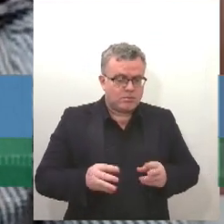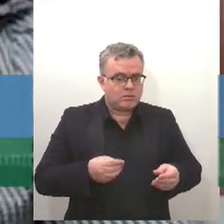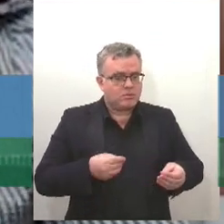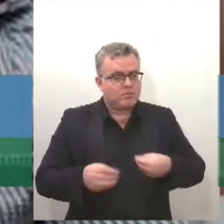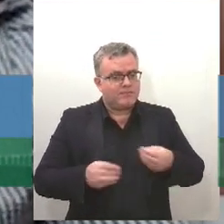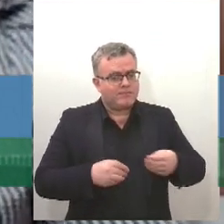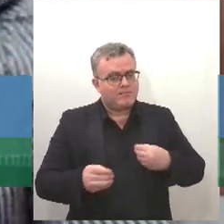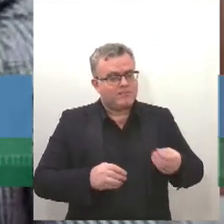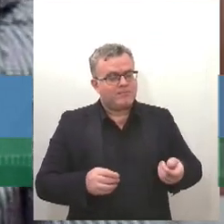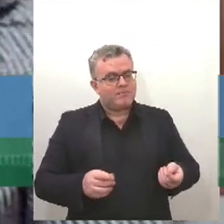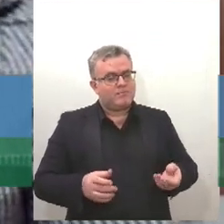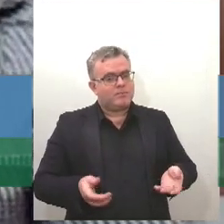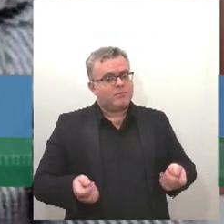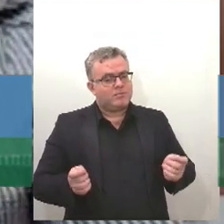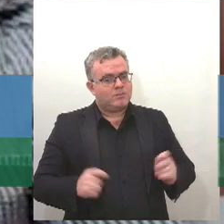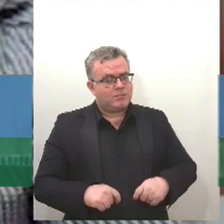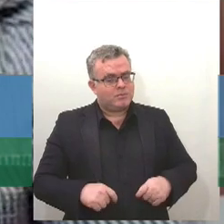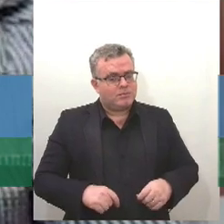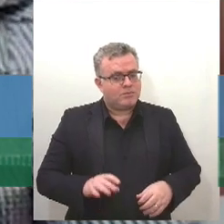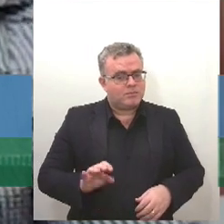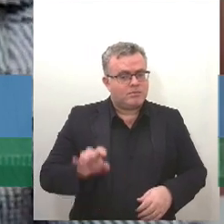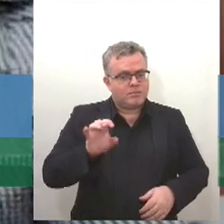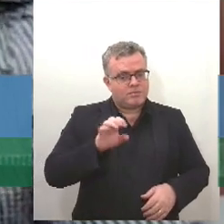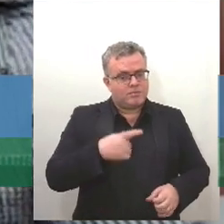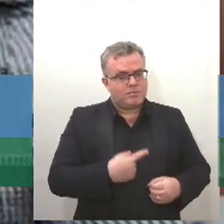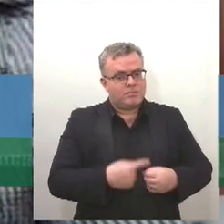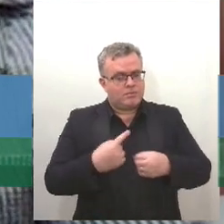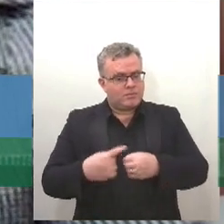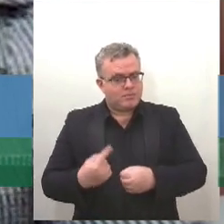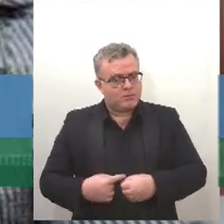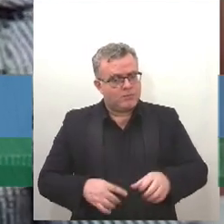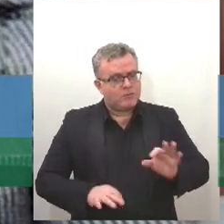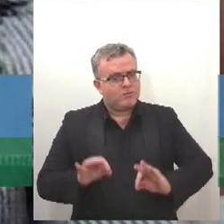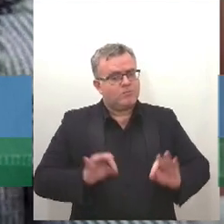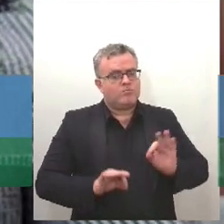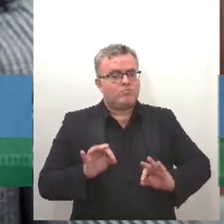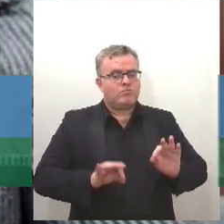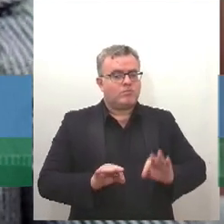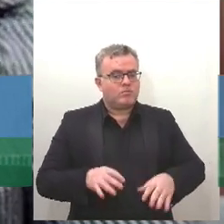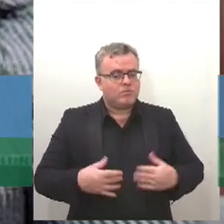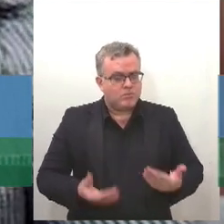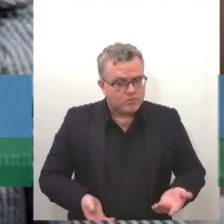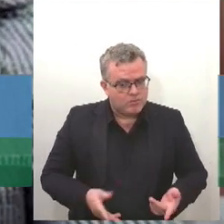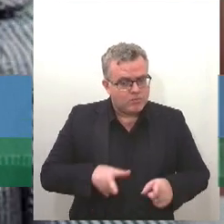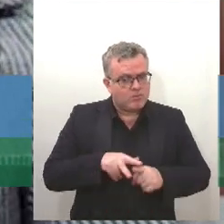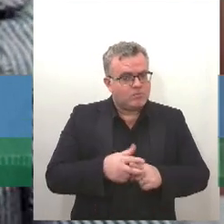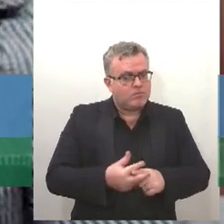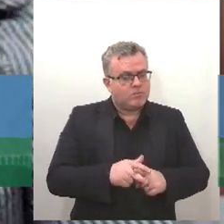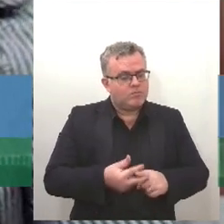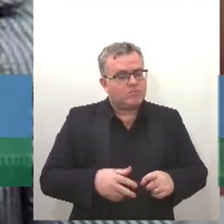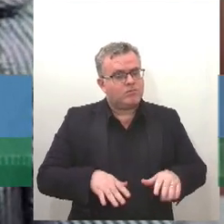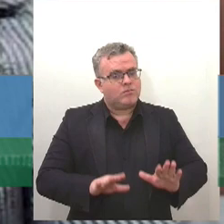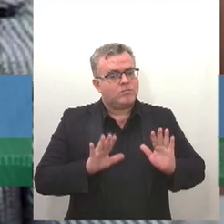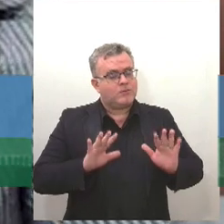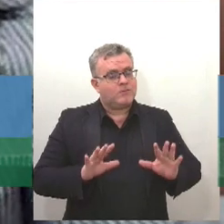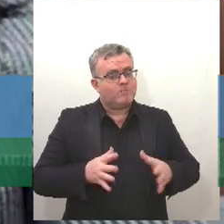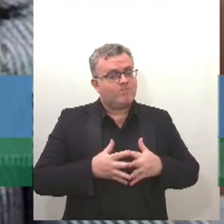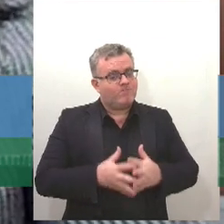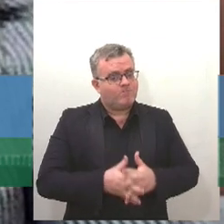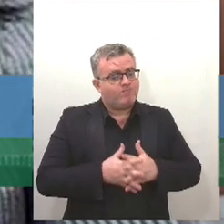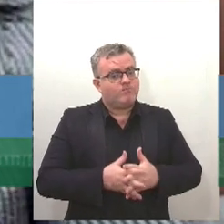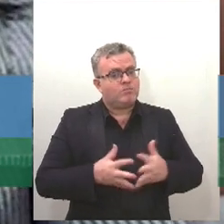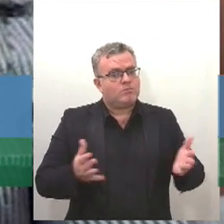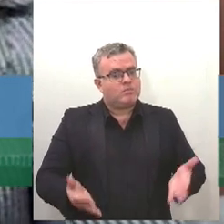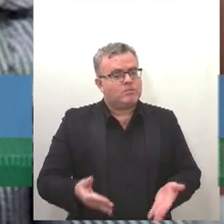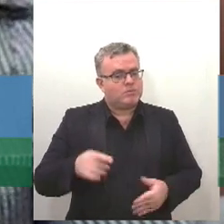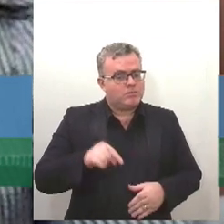dos estados e municípios mexerem nessa alíquota então assim ele é um pouco inseguro nesse momento concordo com o que